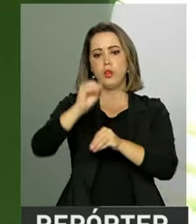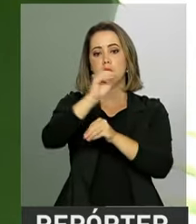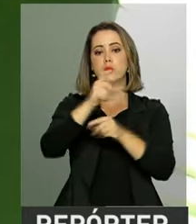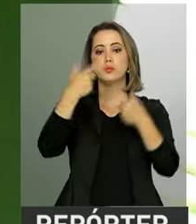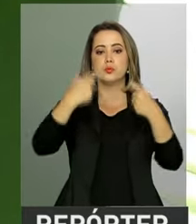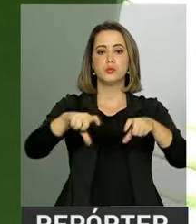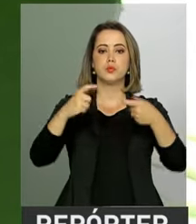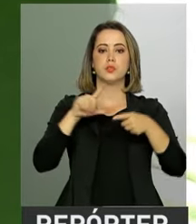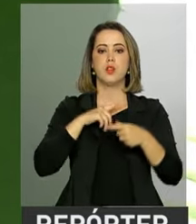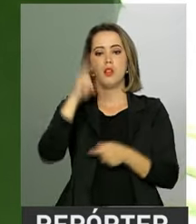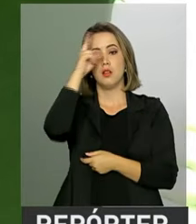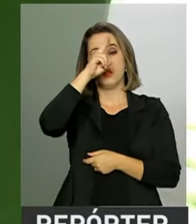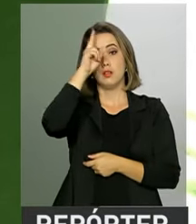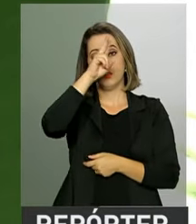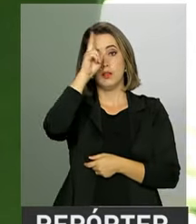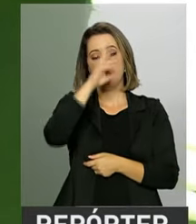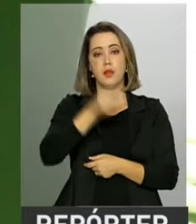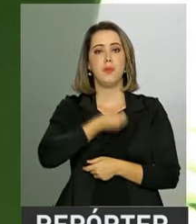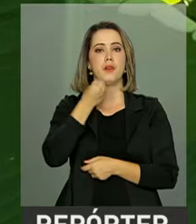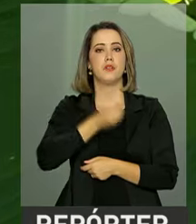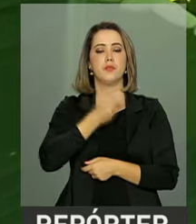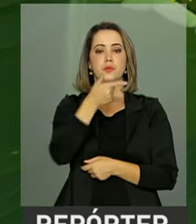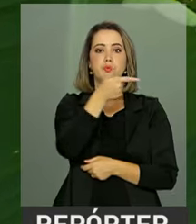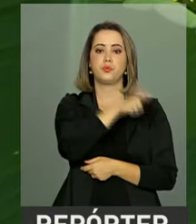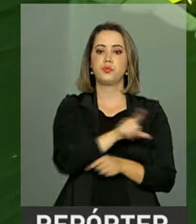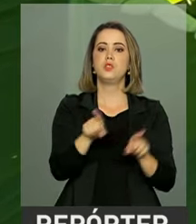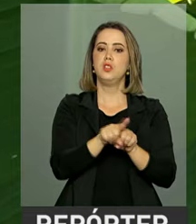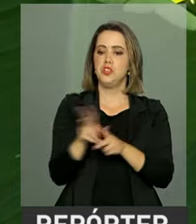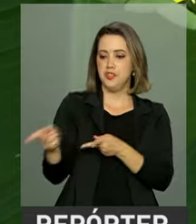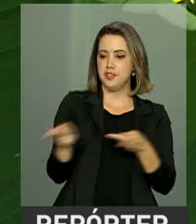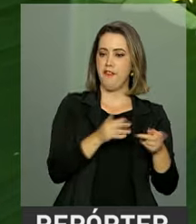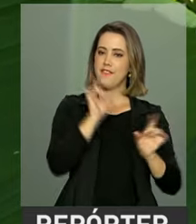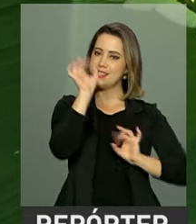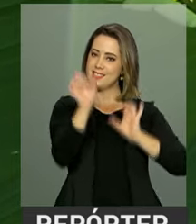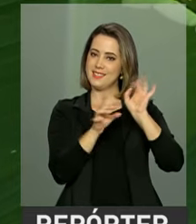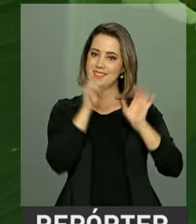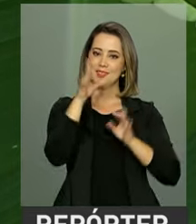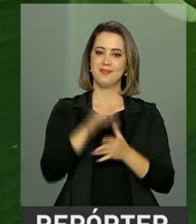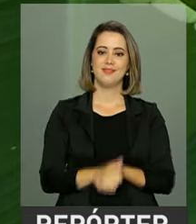urbano, faz lembrar a vida no campo e recebe até visitas especiais.